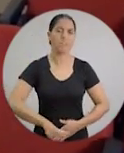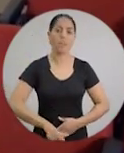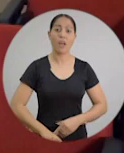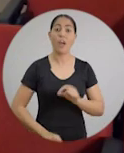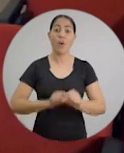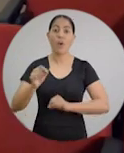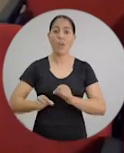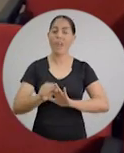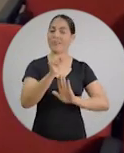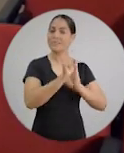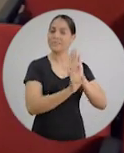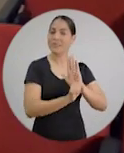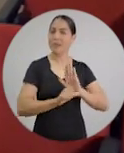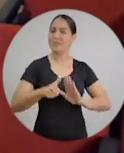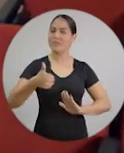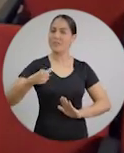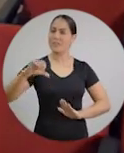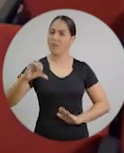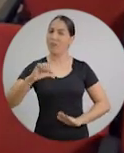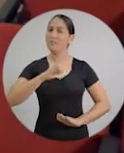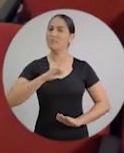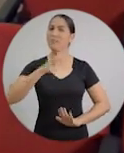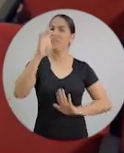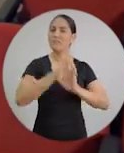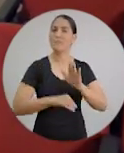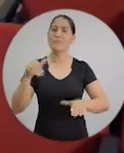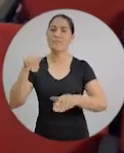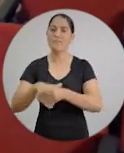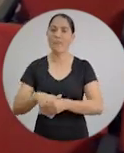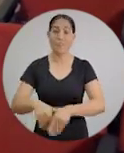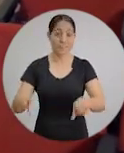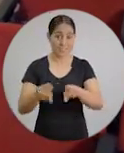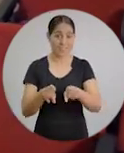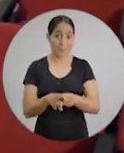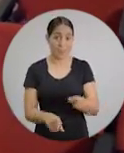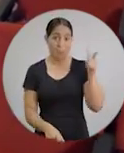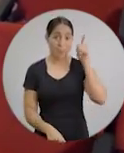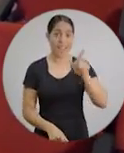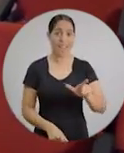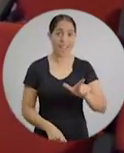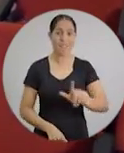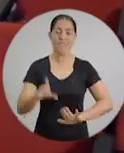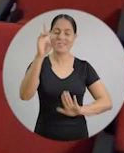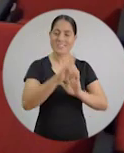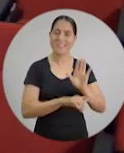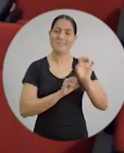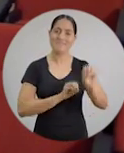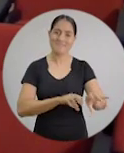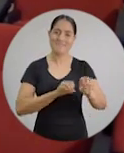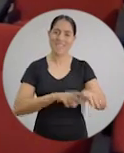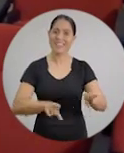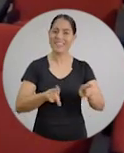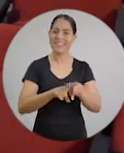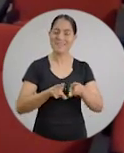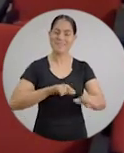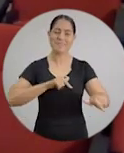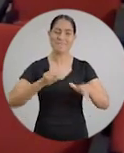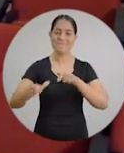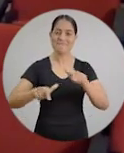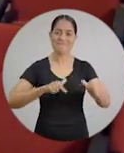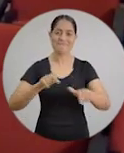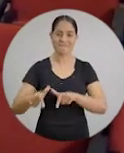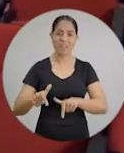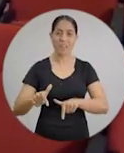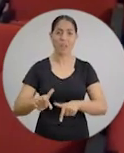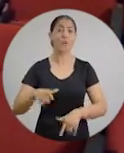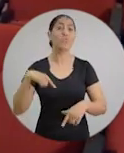que passa. No século XIX, por exemplo, nós conseguimos o direito ao voto e também já conquistamos o direito à educação e ao